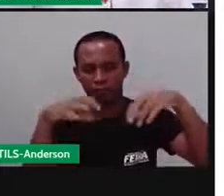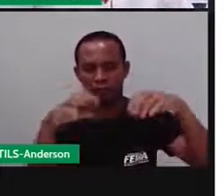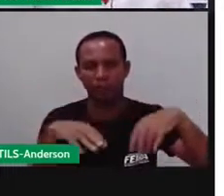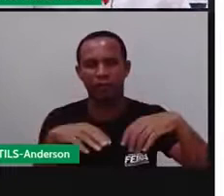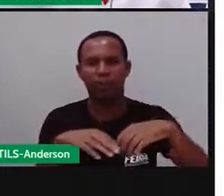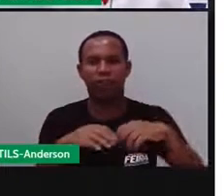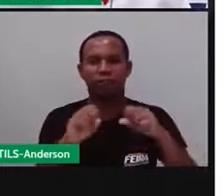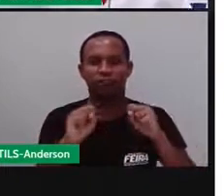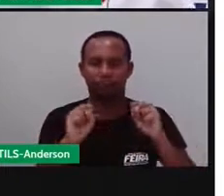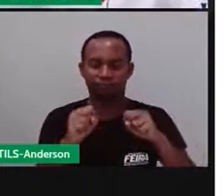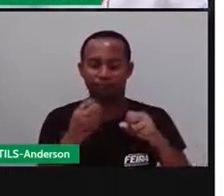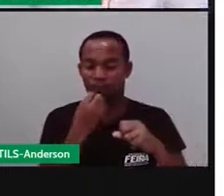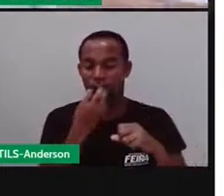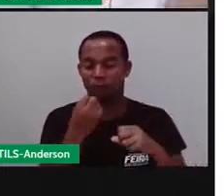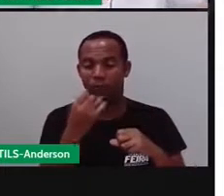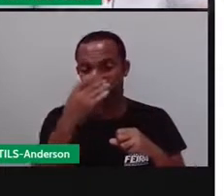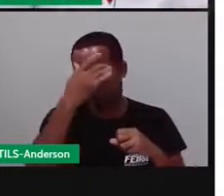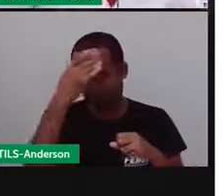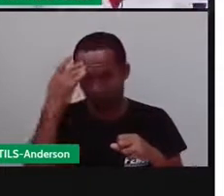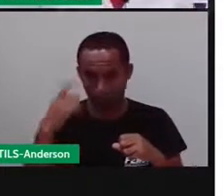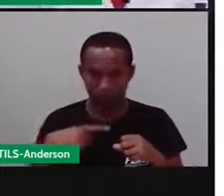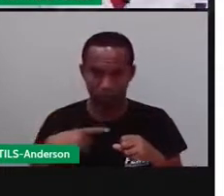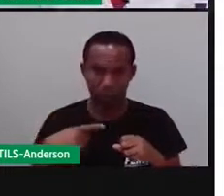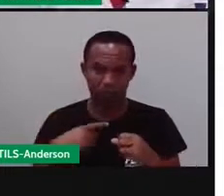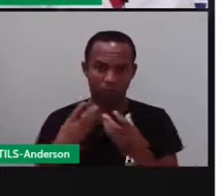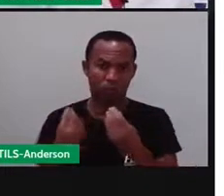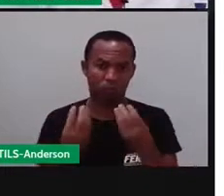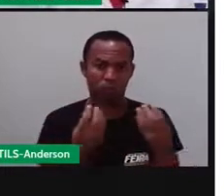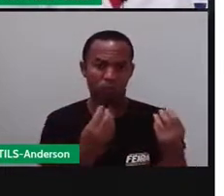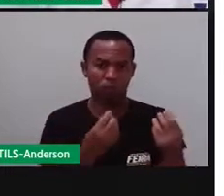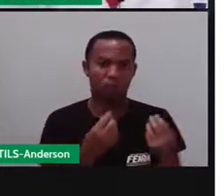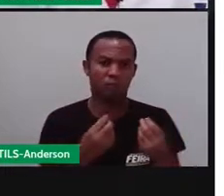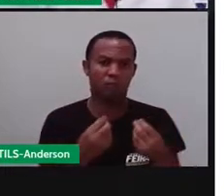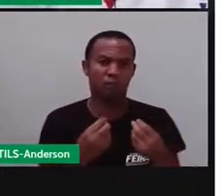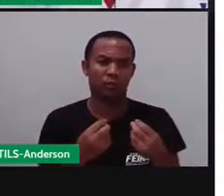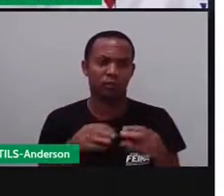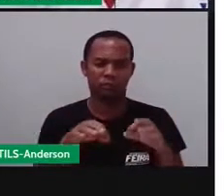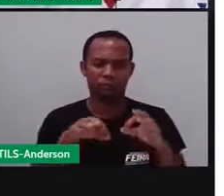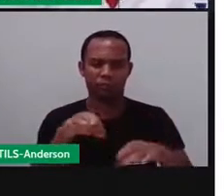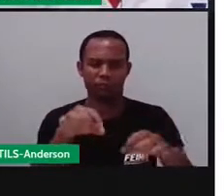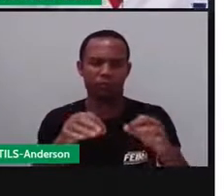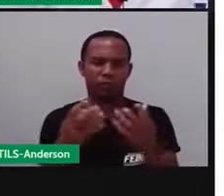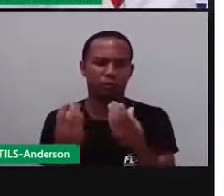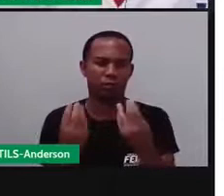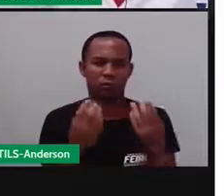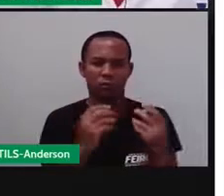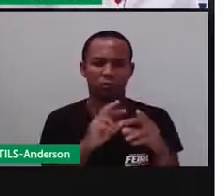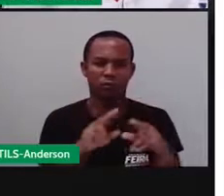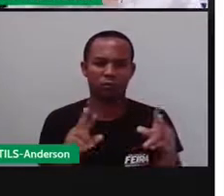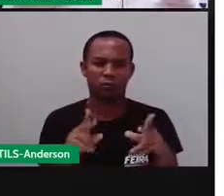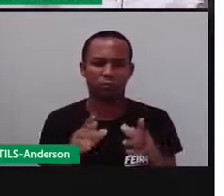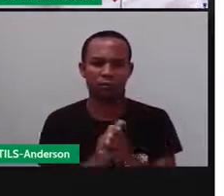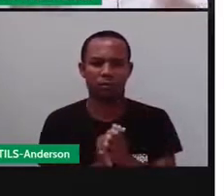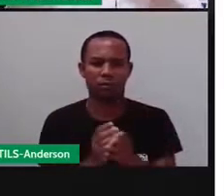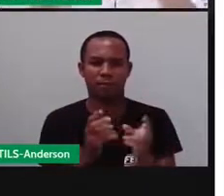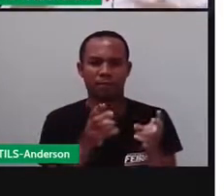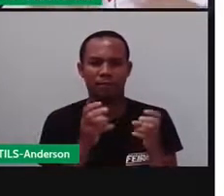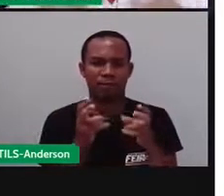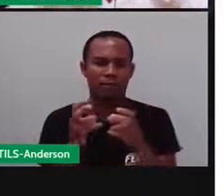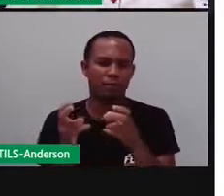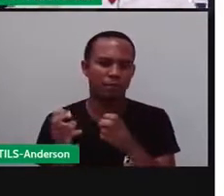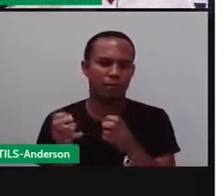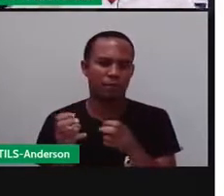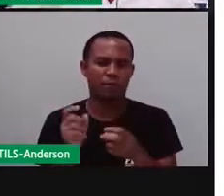chover no dia de São José, as pessoas terão aí uma boa colheita, terão fartura. Então percebam como essa